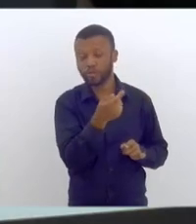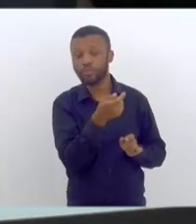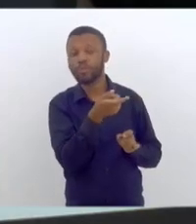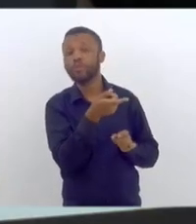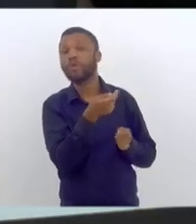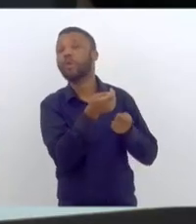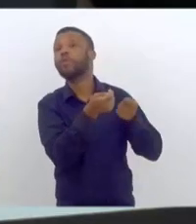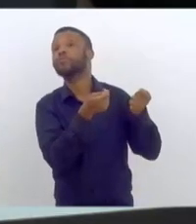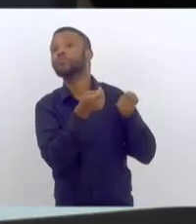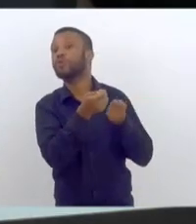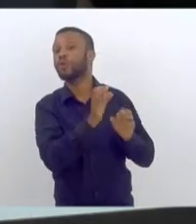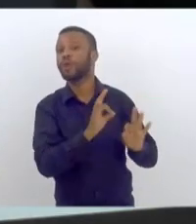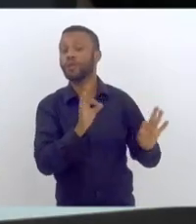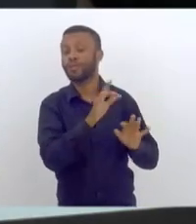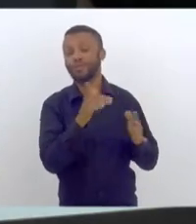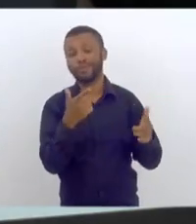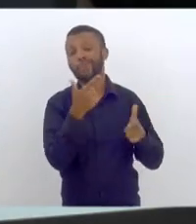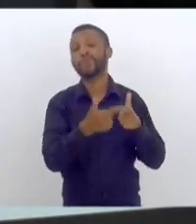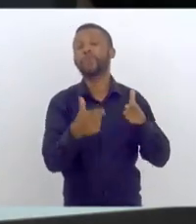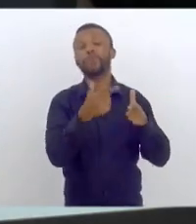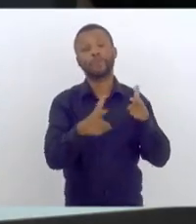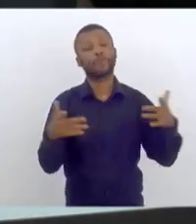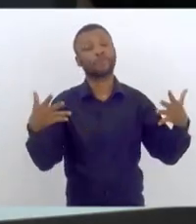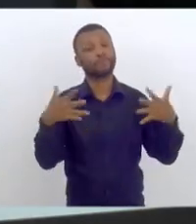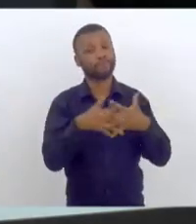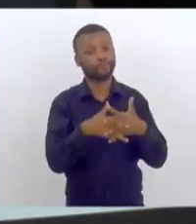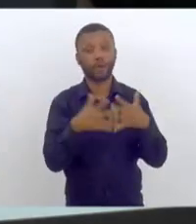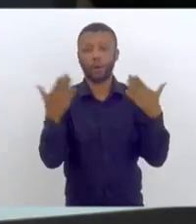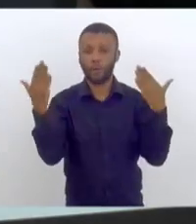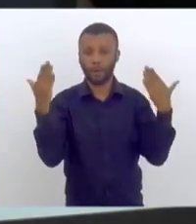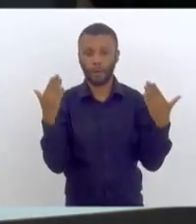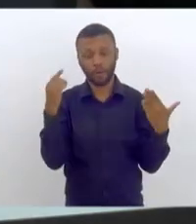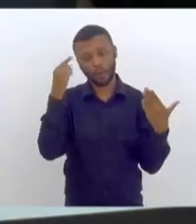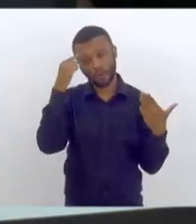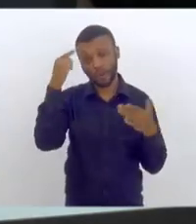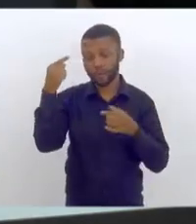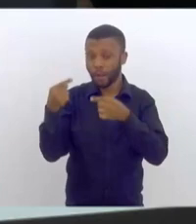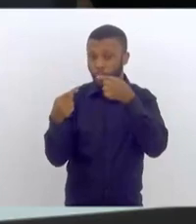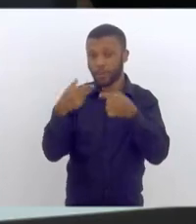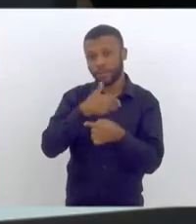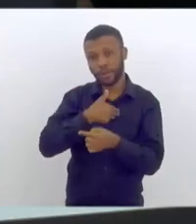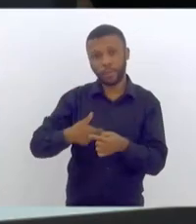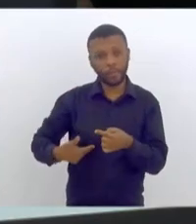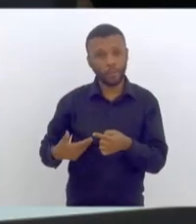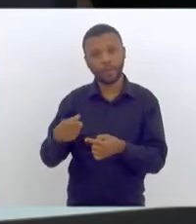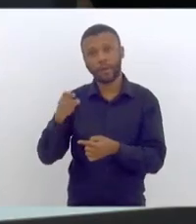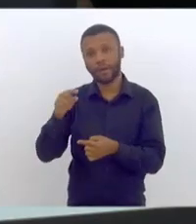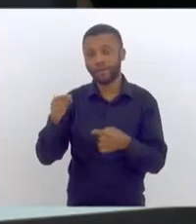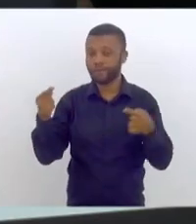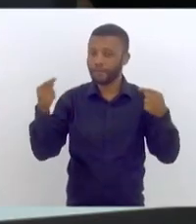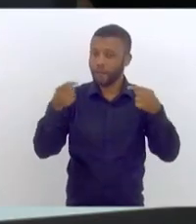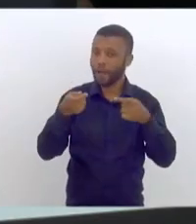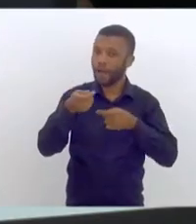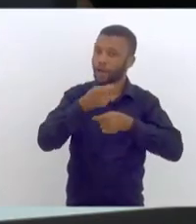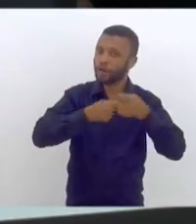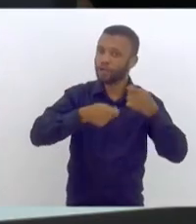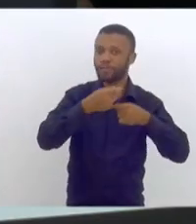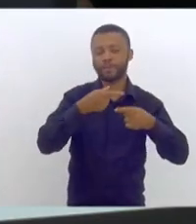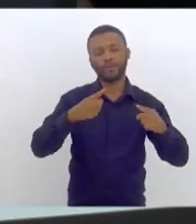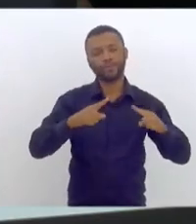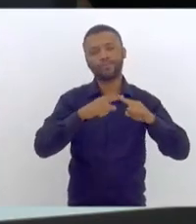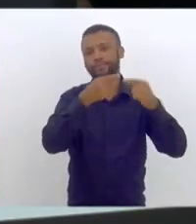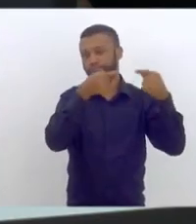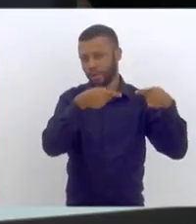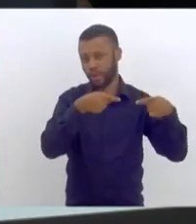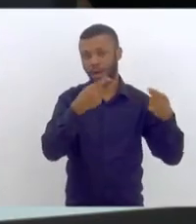Você quer um grande complicador né em paralelo com a ideia da política pública versus economia de mercado né é